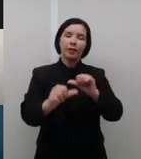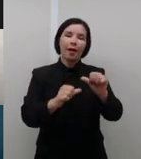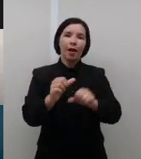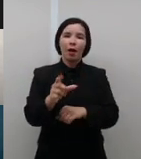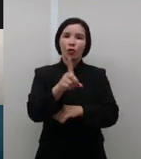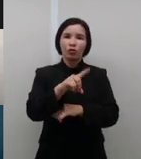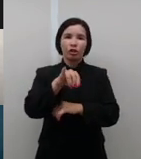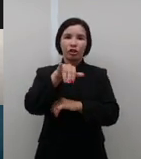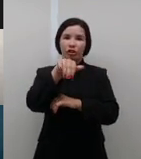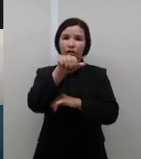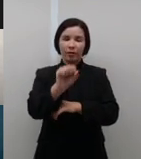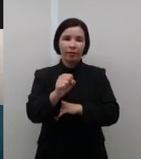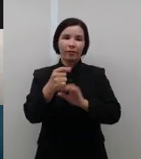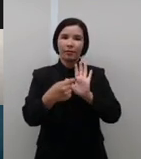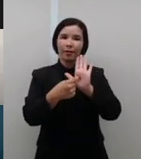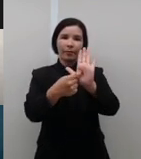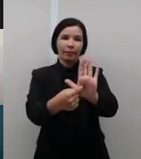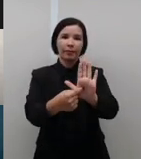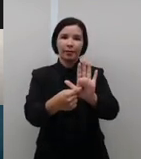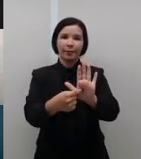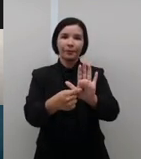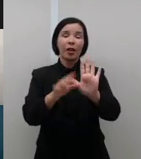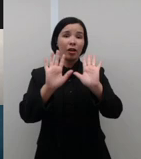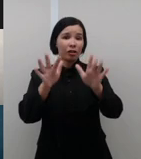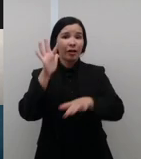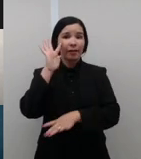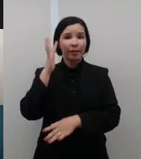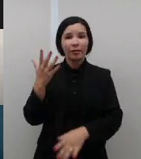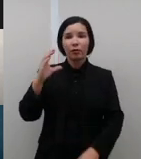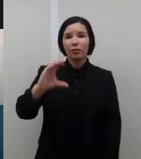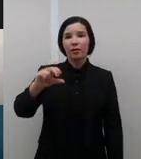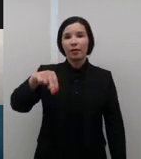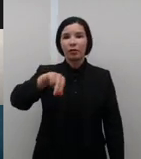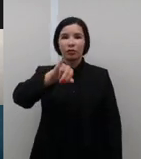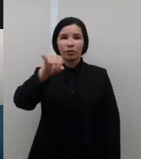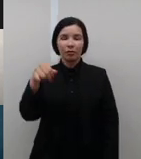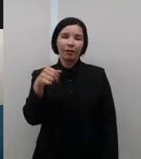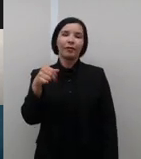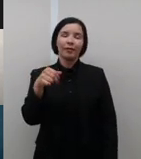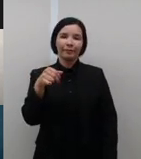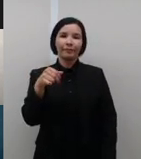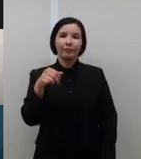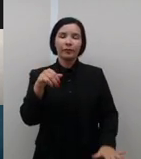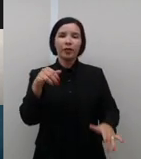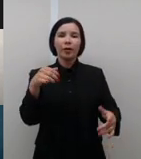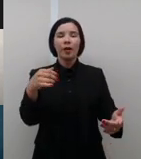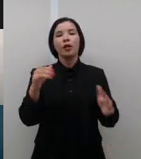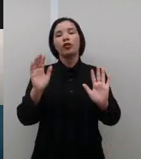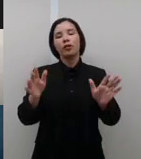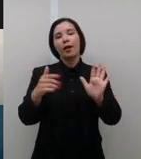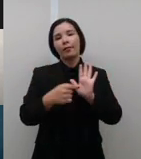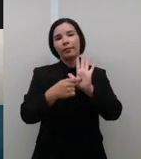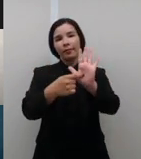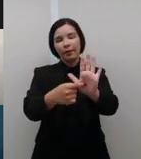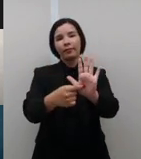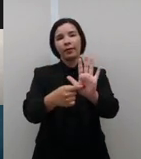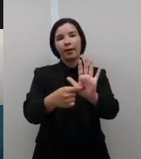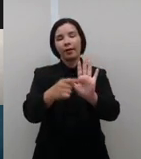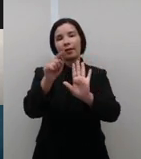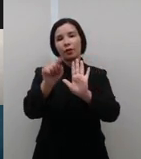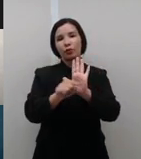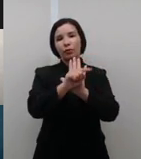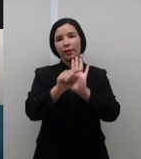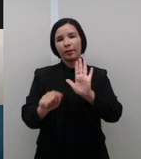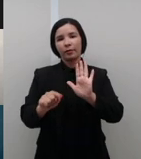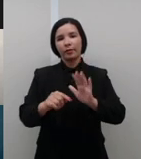de decisão do CNJ que não tenha declarado a nulidade da fixação primeira. Pois bem, vamos